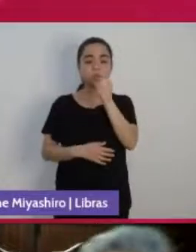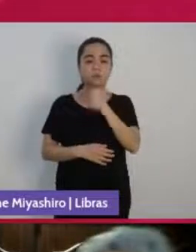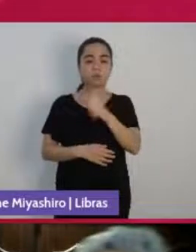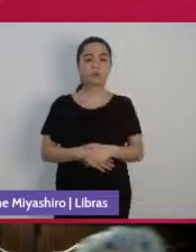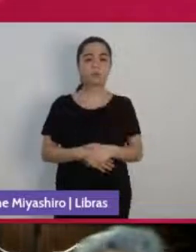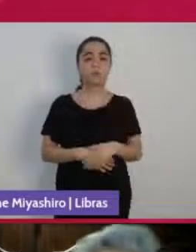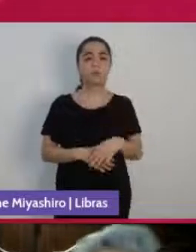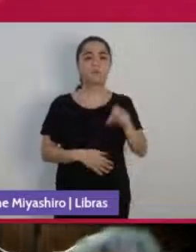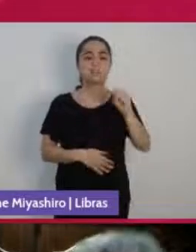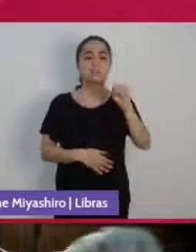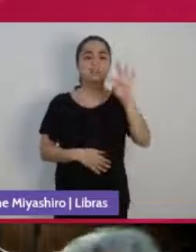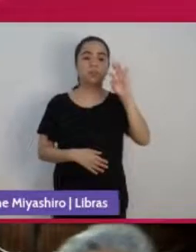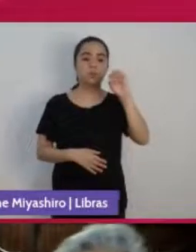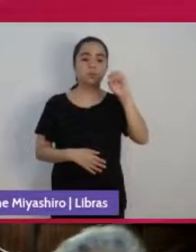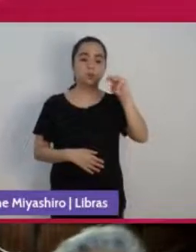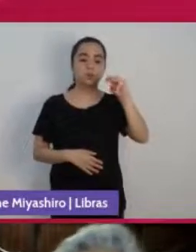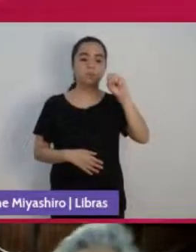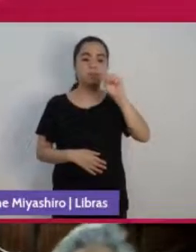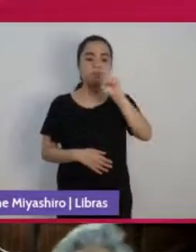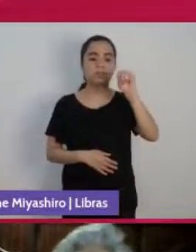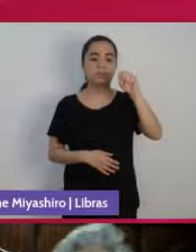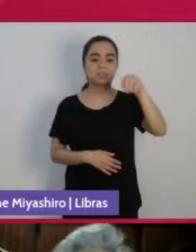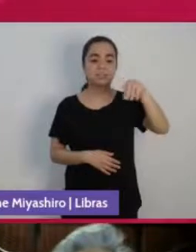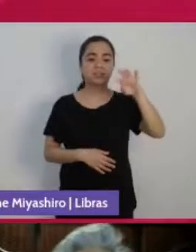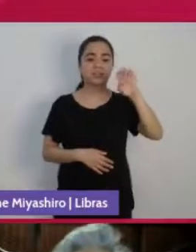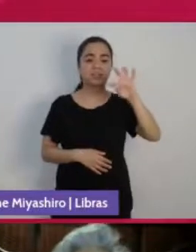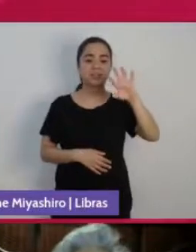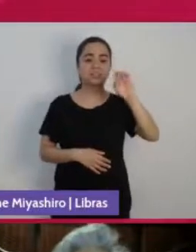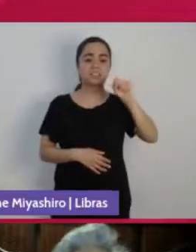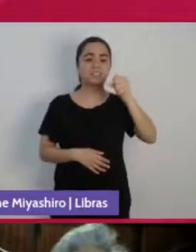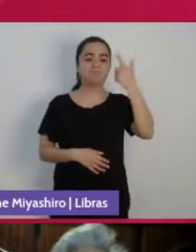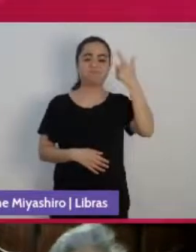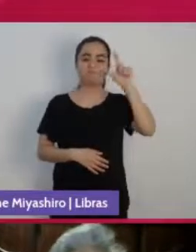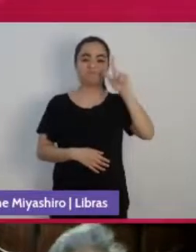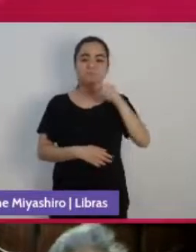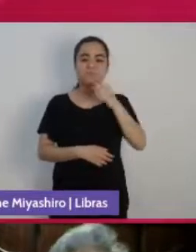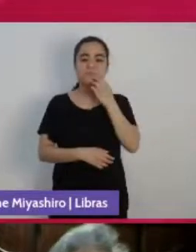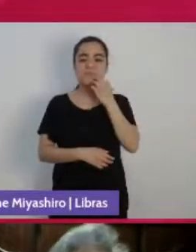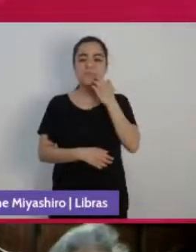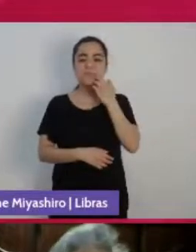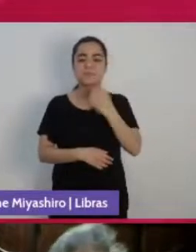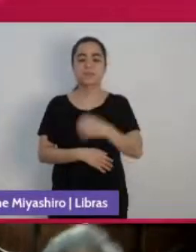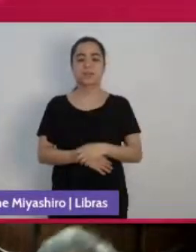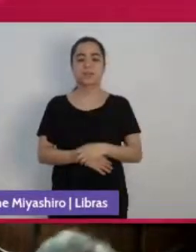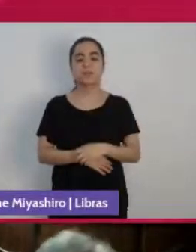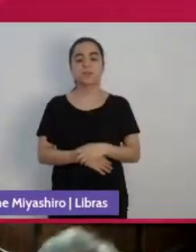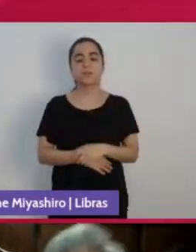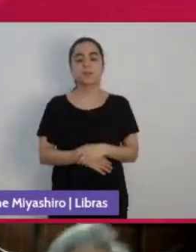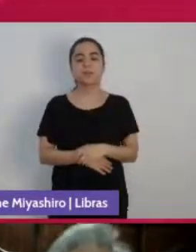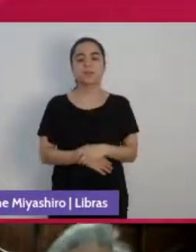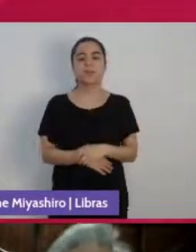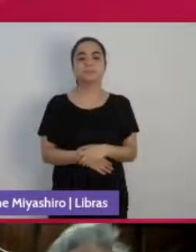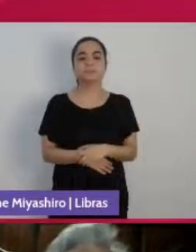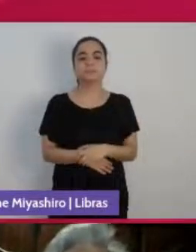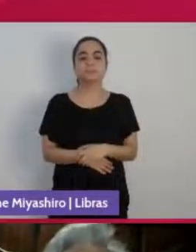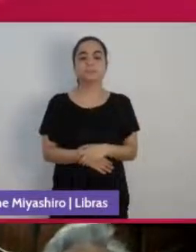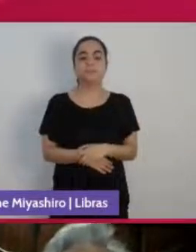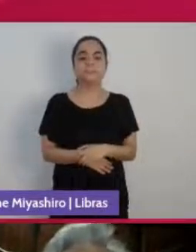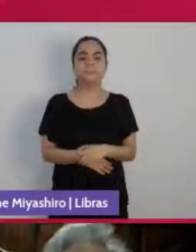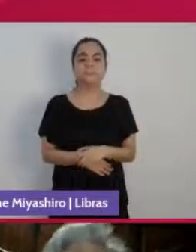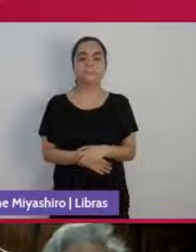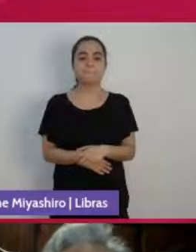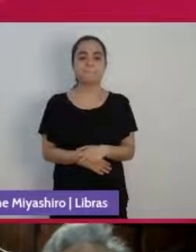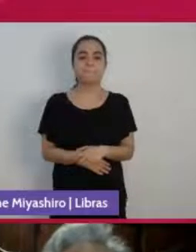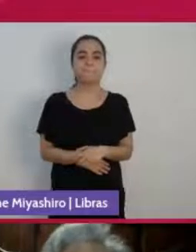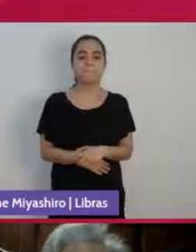não precisa nem chegar a 11 quilos, tá? mostrei já o compressor curvo.